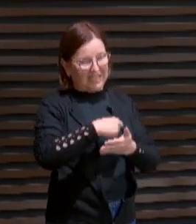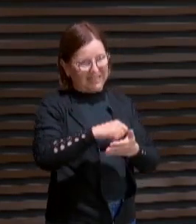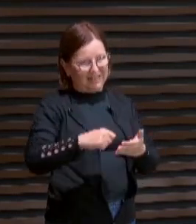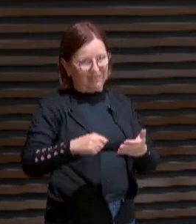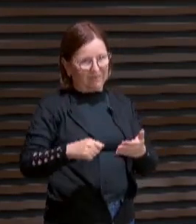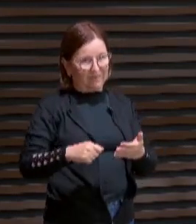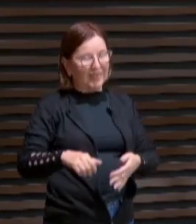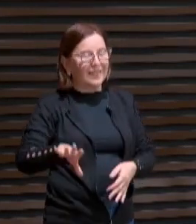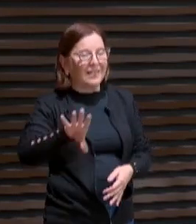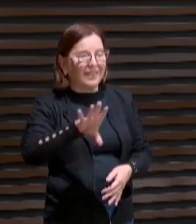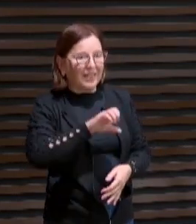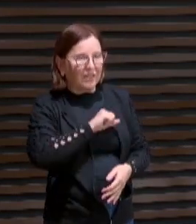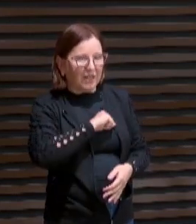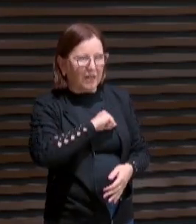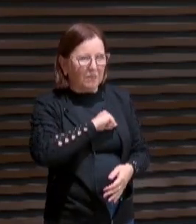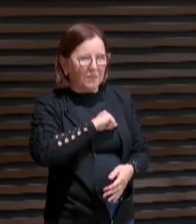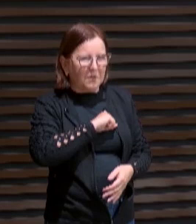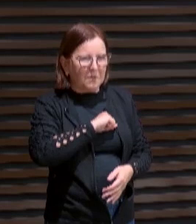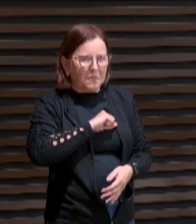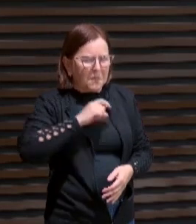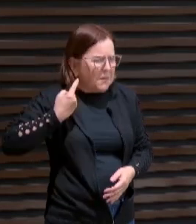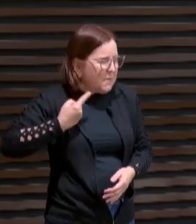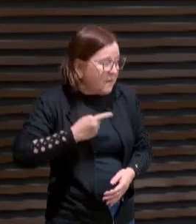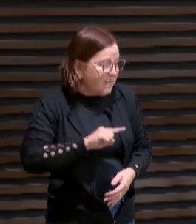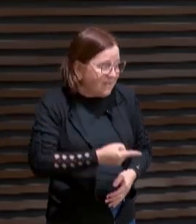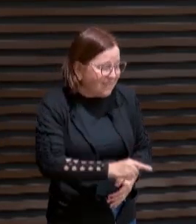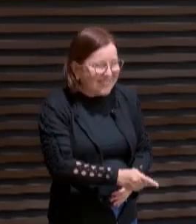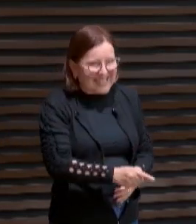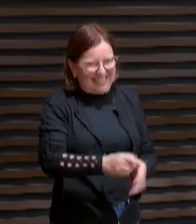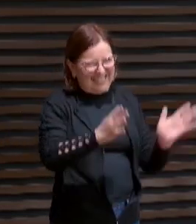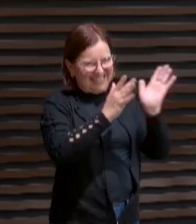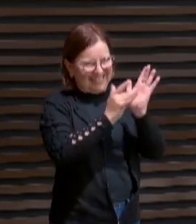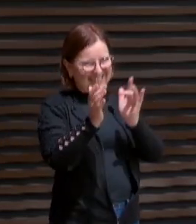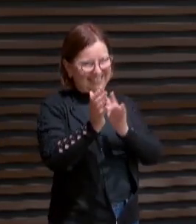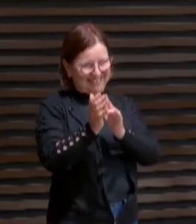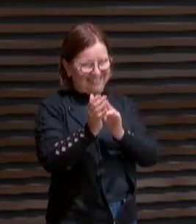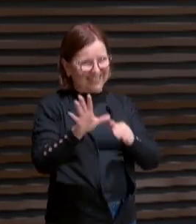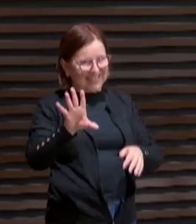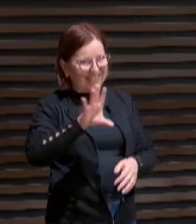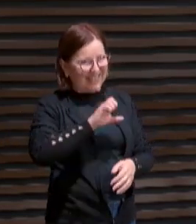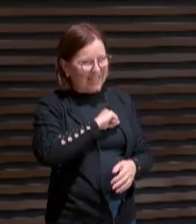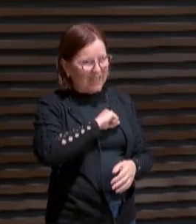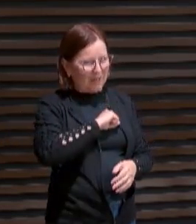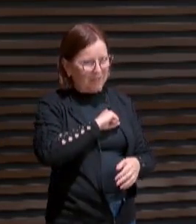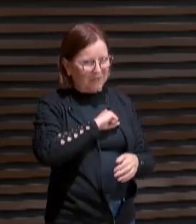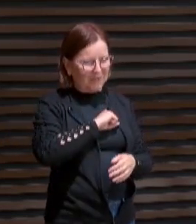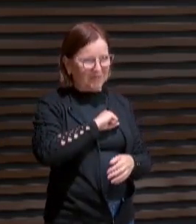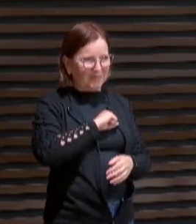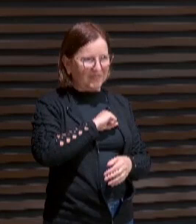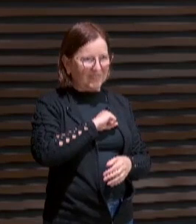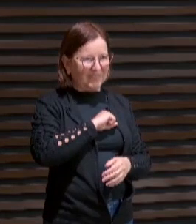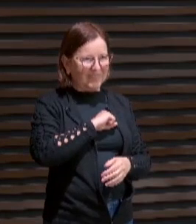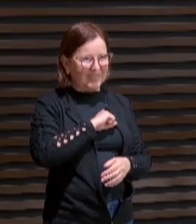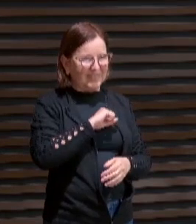o amor furioso de Jesus. É um amor que não deixa espaço para